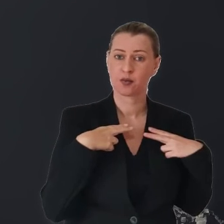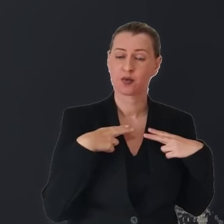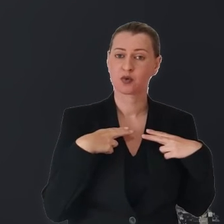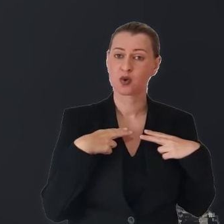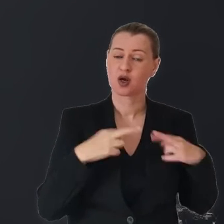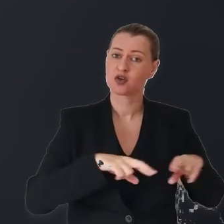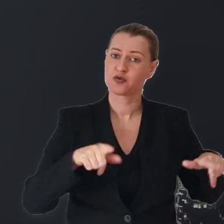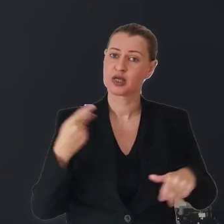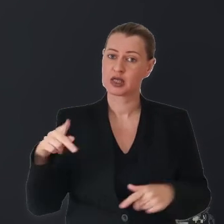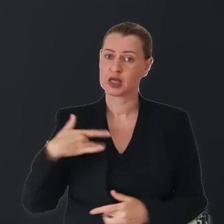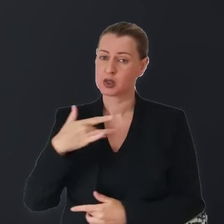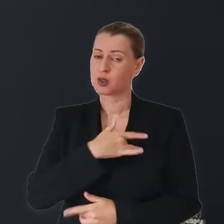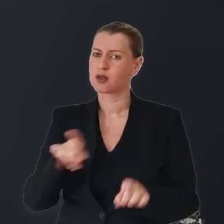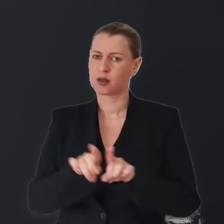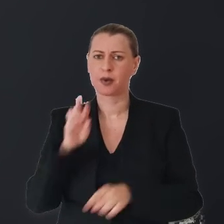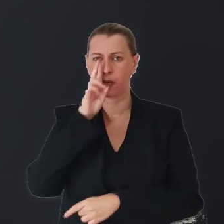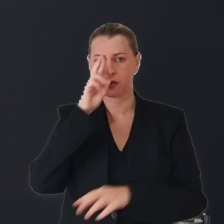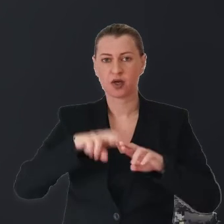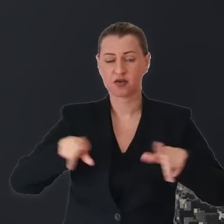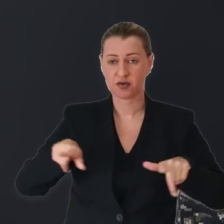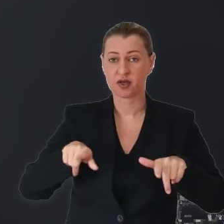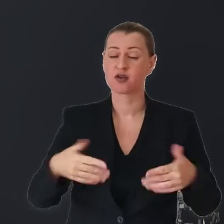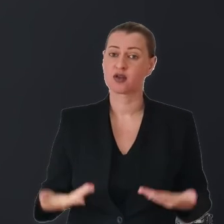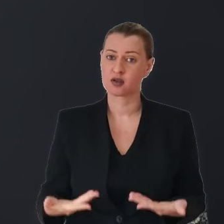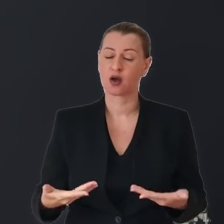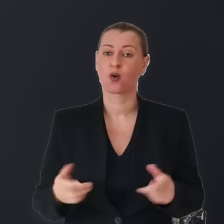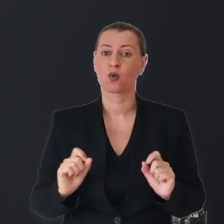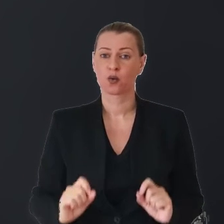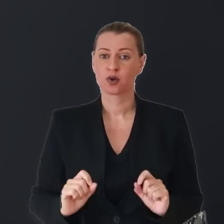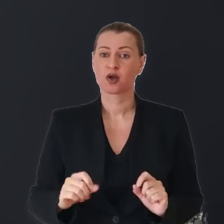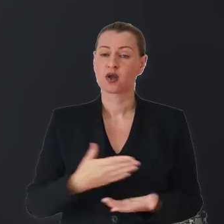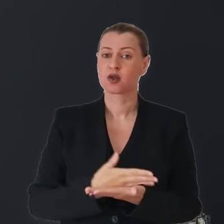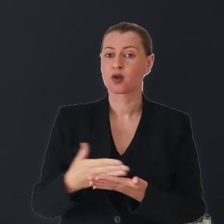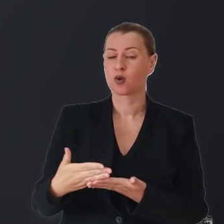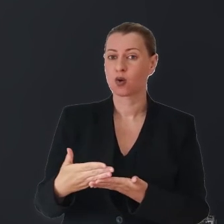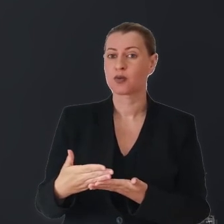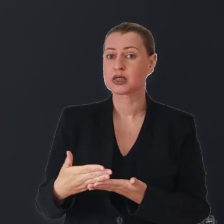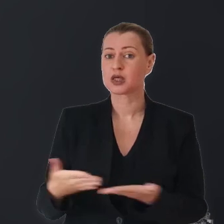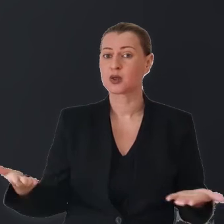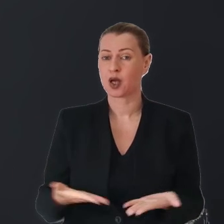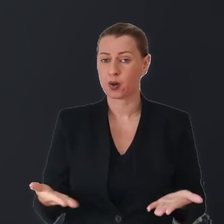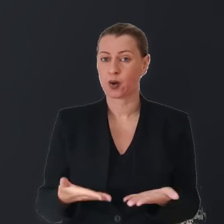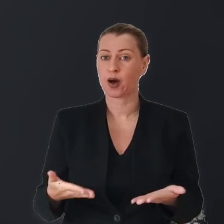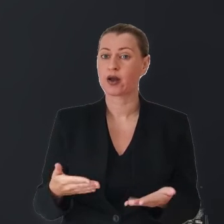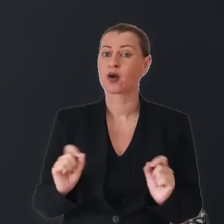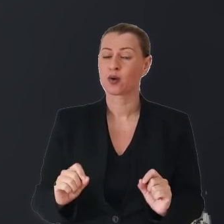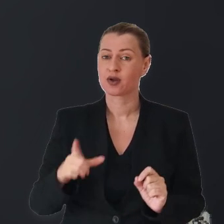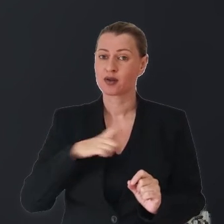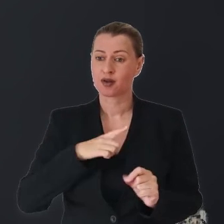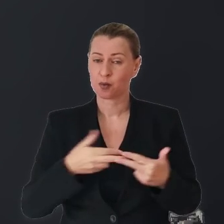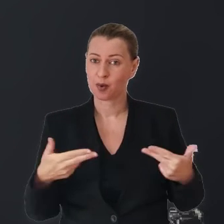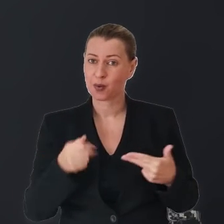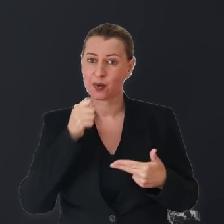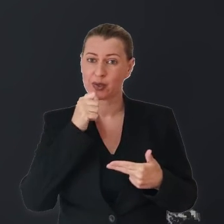da saúde e os riscos também são diferentes, obviamente. Então, eles estão começando a passar uma coisa que eles não passavam antigamente, e hoje